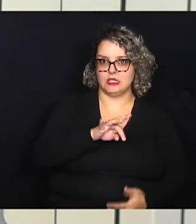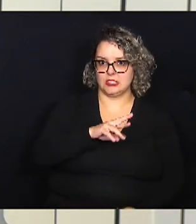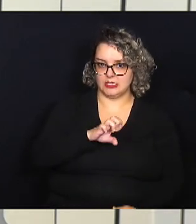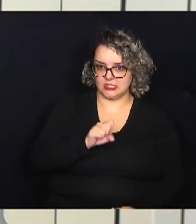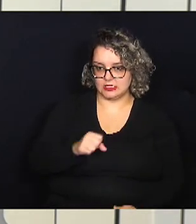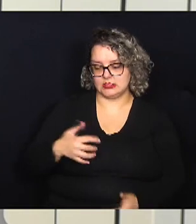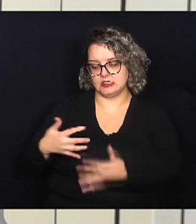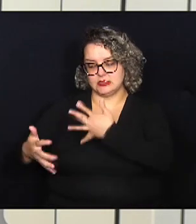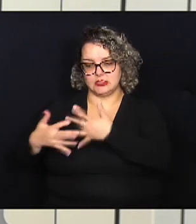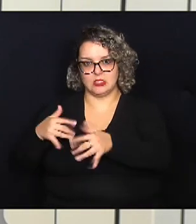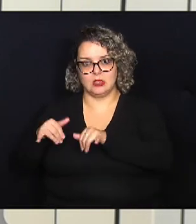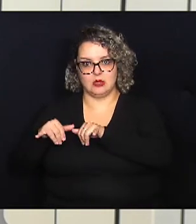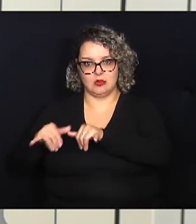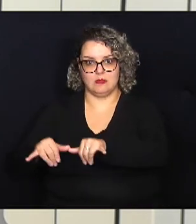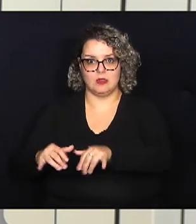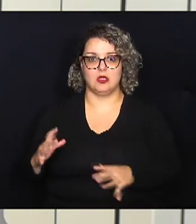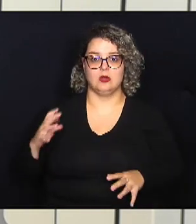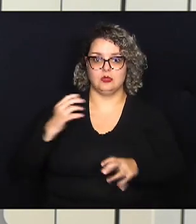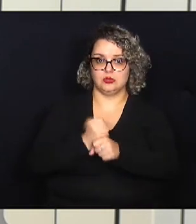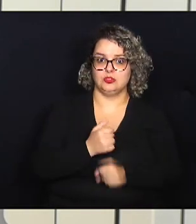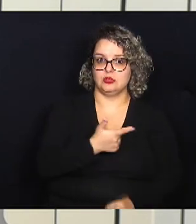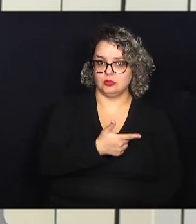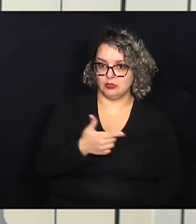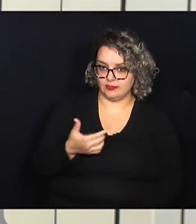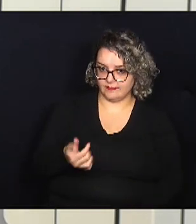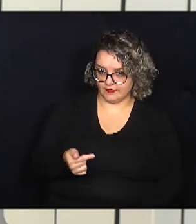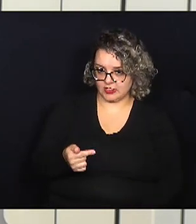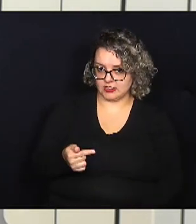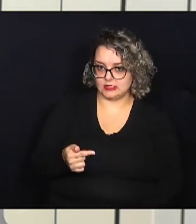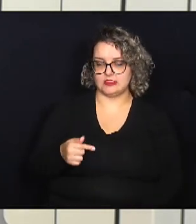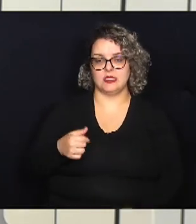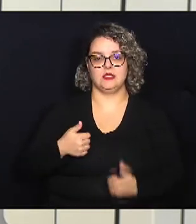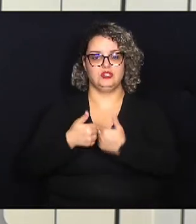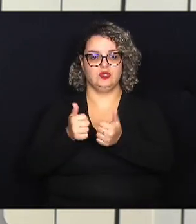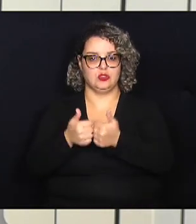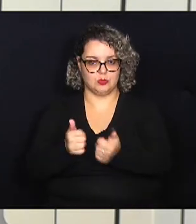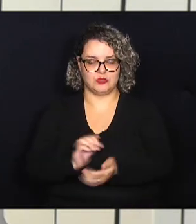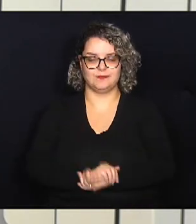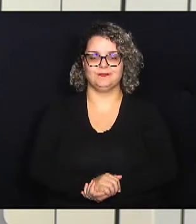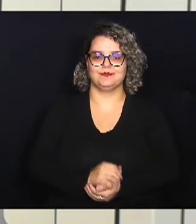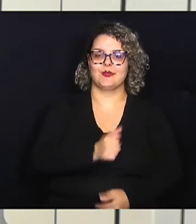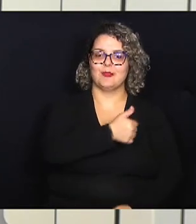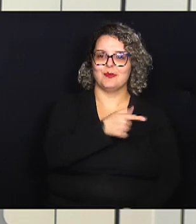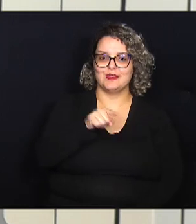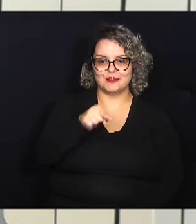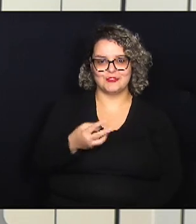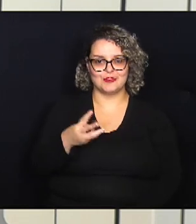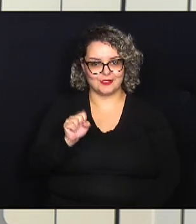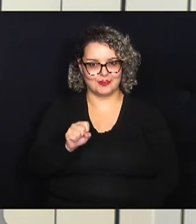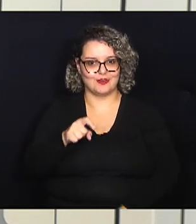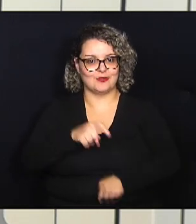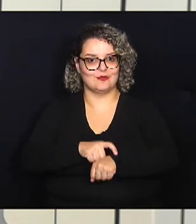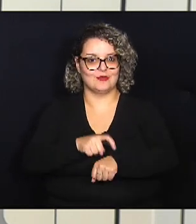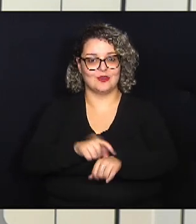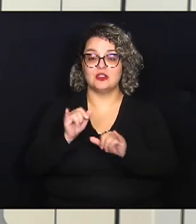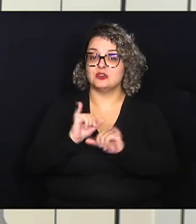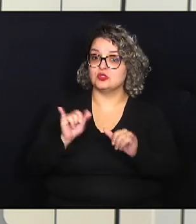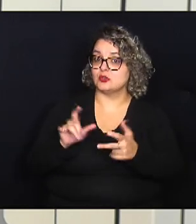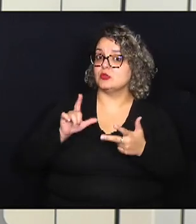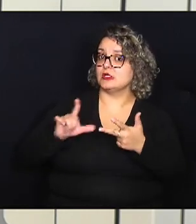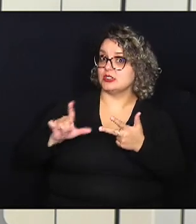e Mercado, totalizando 27 veículos. Meio-dia mais 38 minutos, hora das notícias